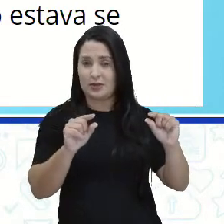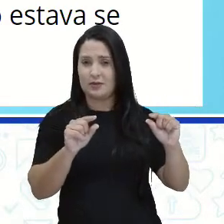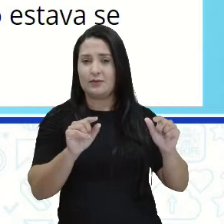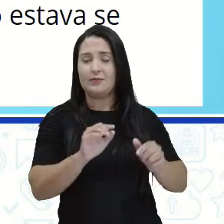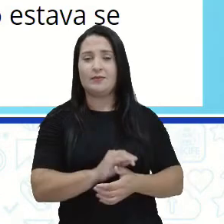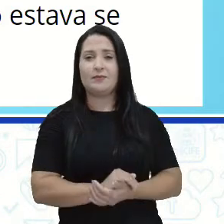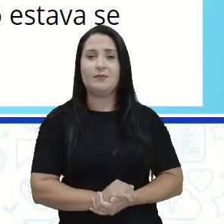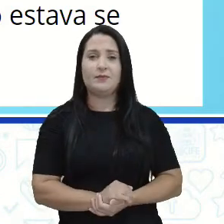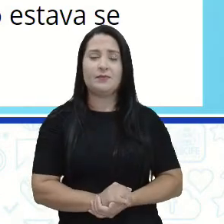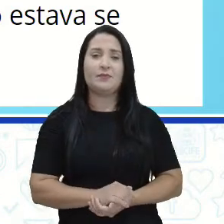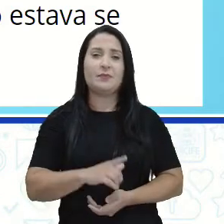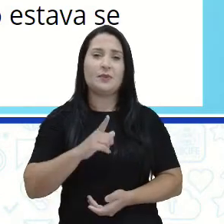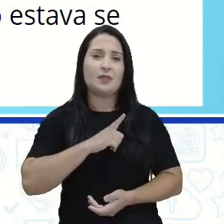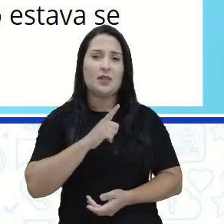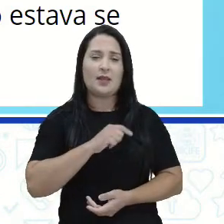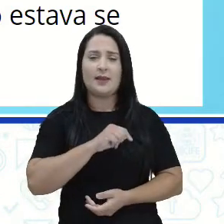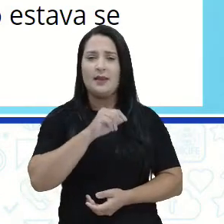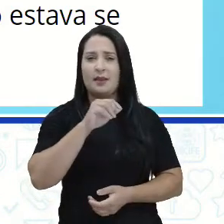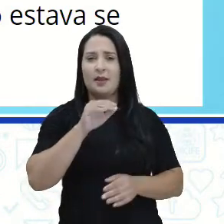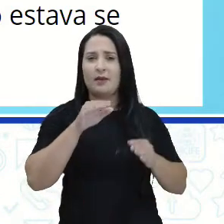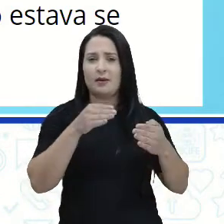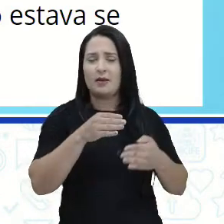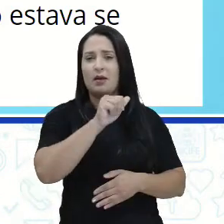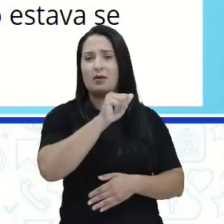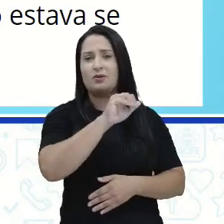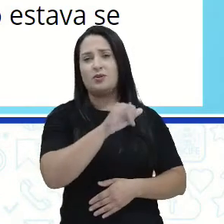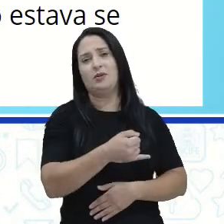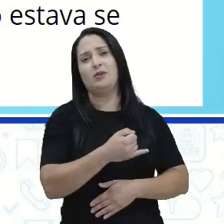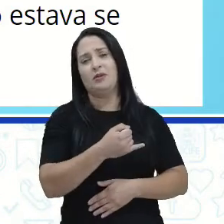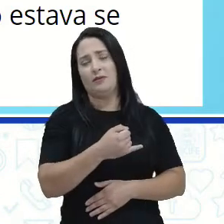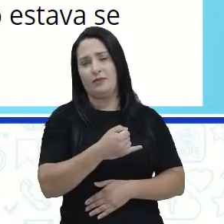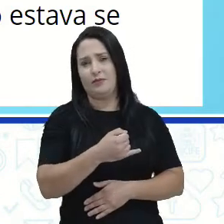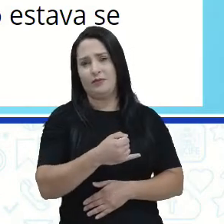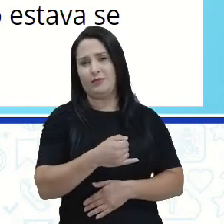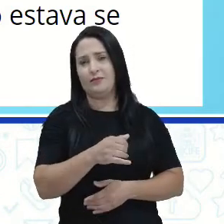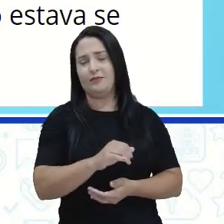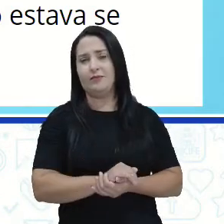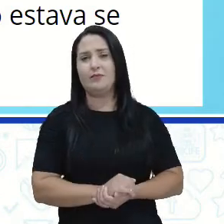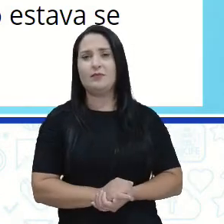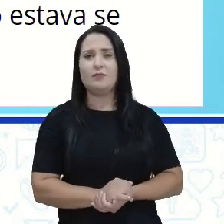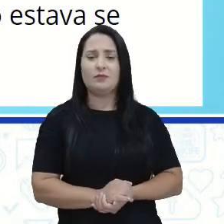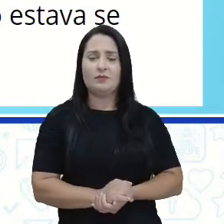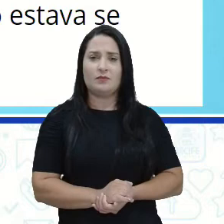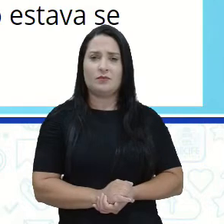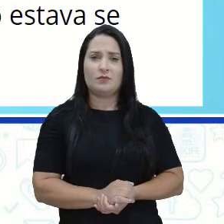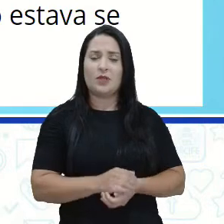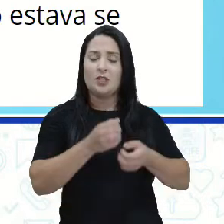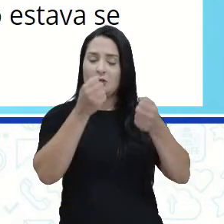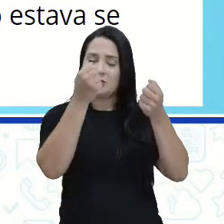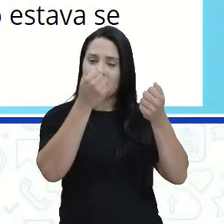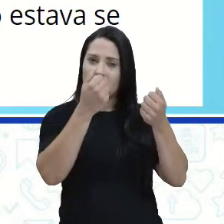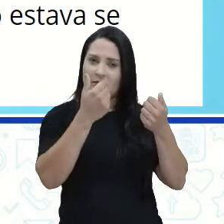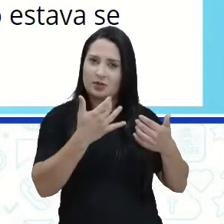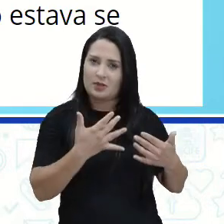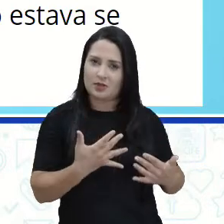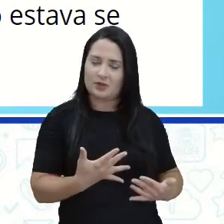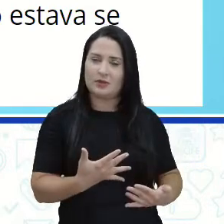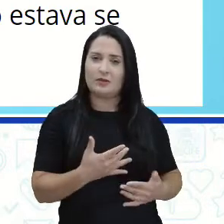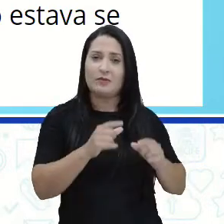inteira que vai ter uma função adjetiva. No caso anterior, uma função adjetiva